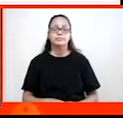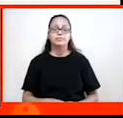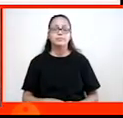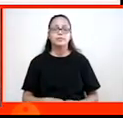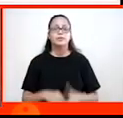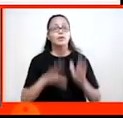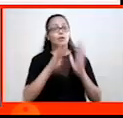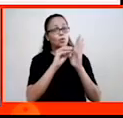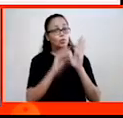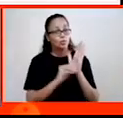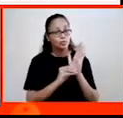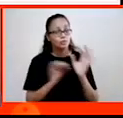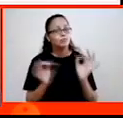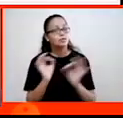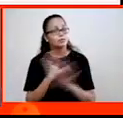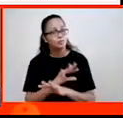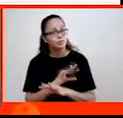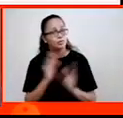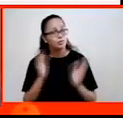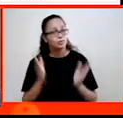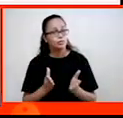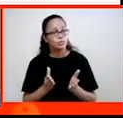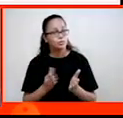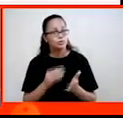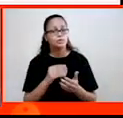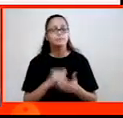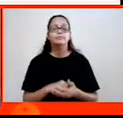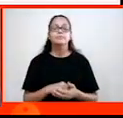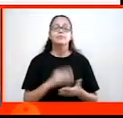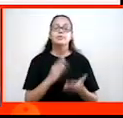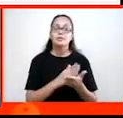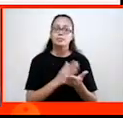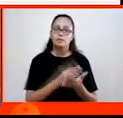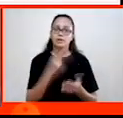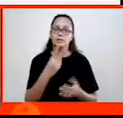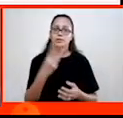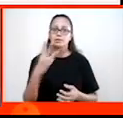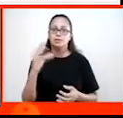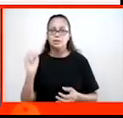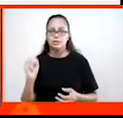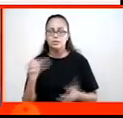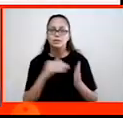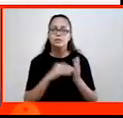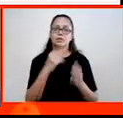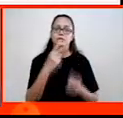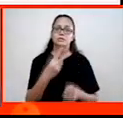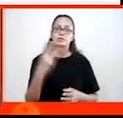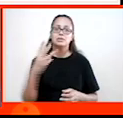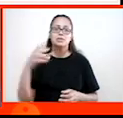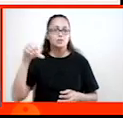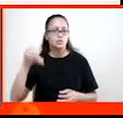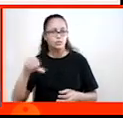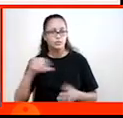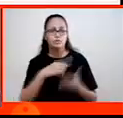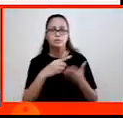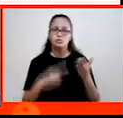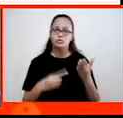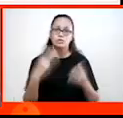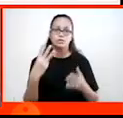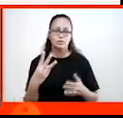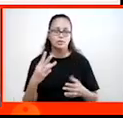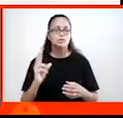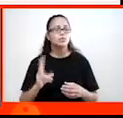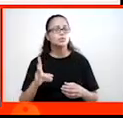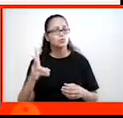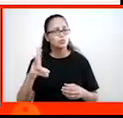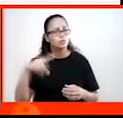Pessoal, o conteúdo da aula de hoje, então, fica por aqui, na página 238 e 239 da apostila 3. A gente continua na